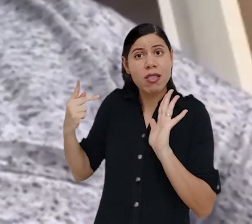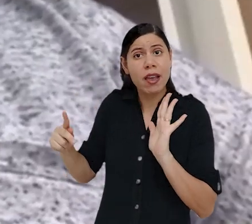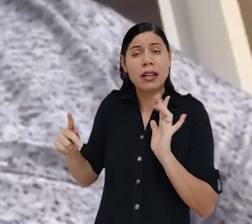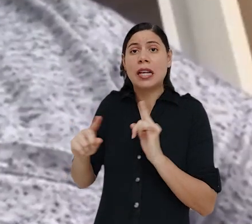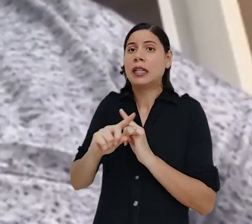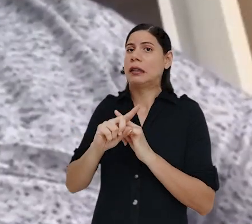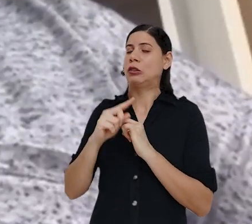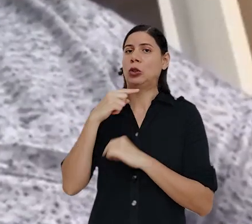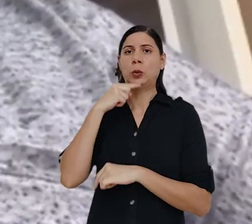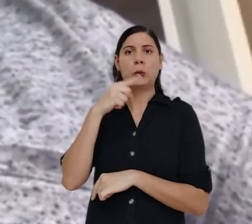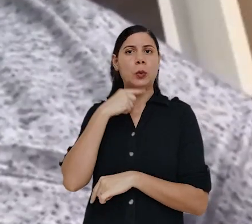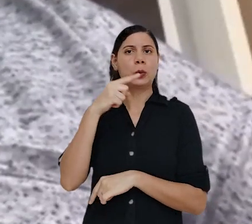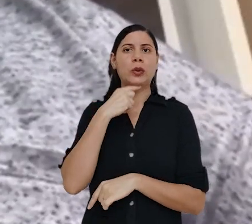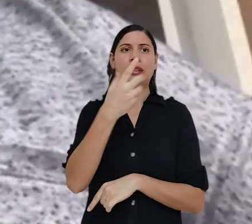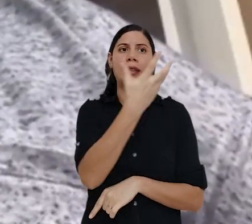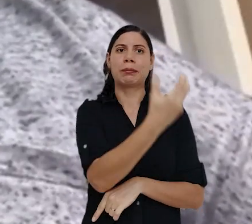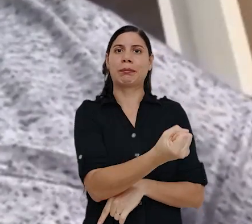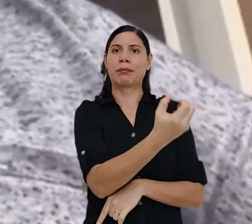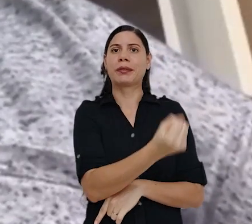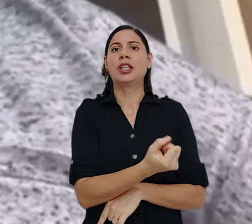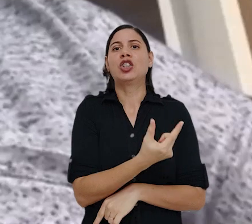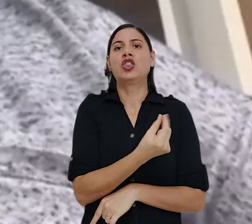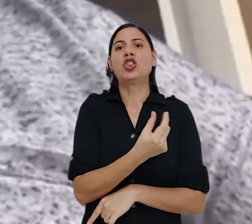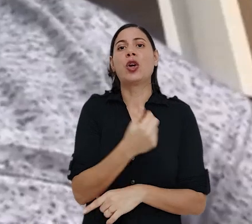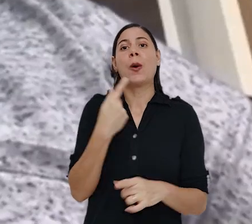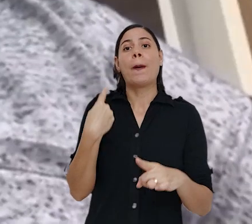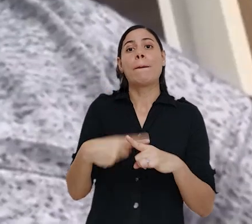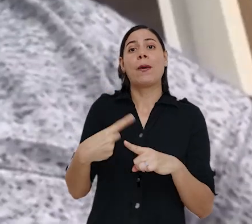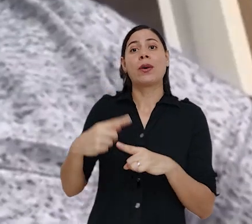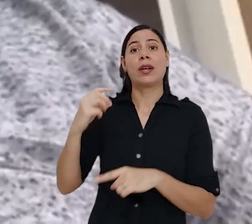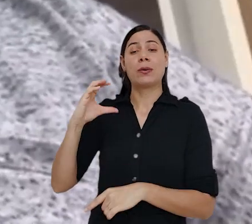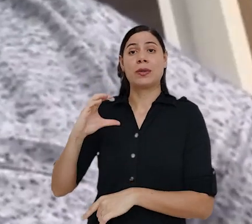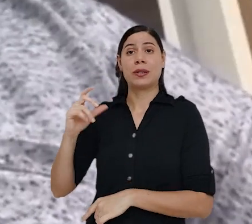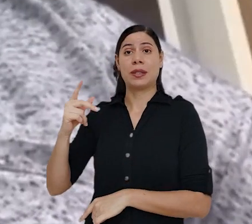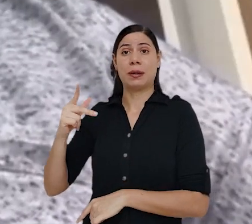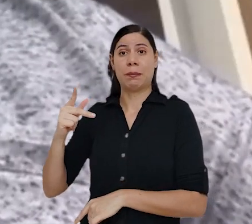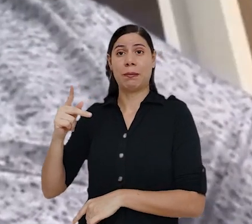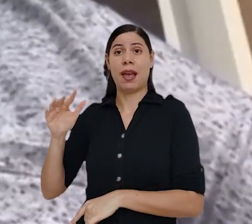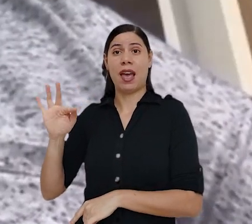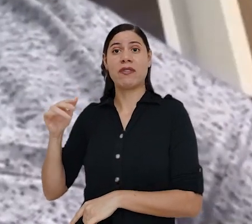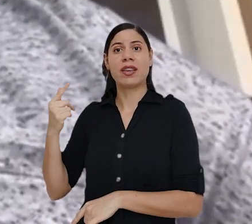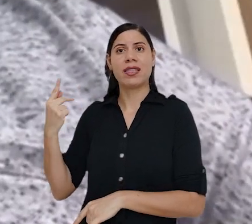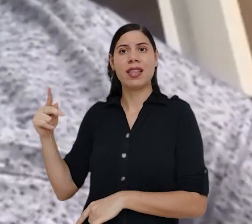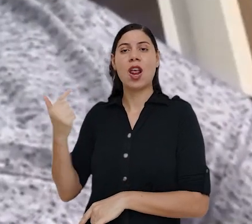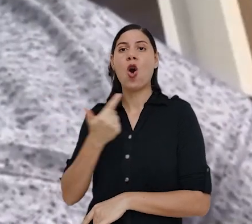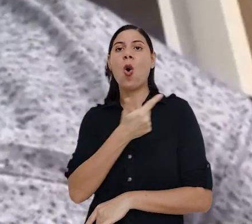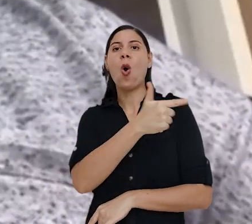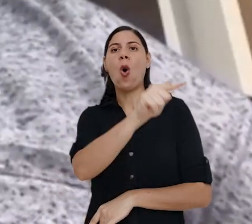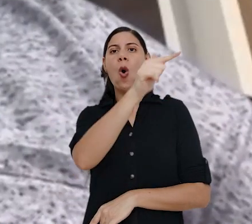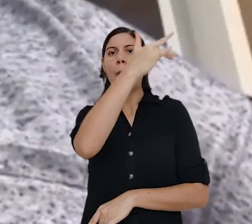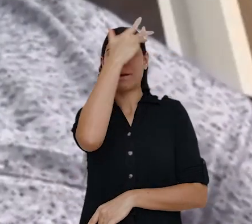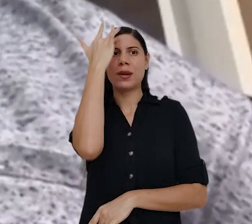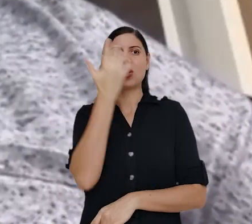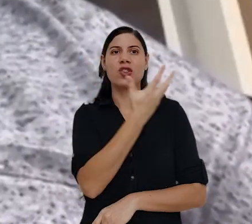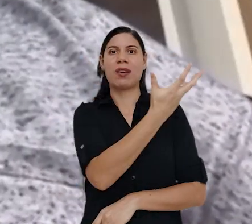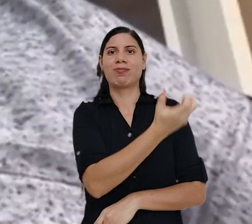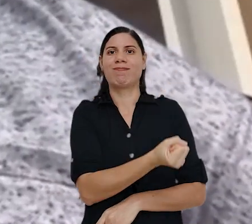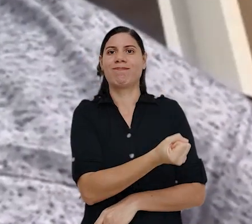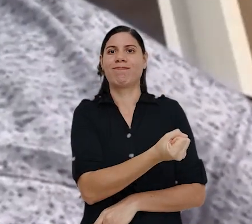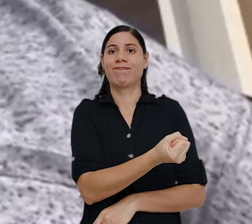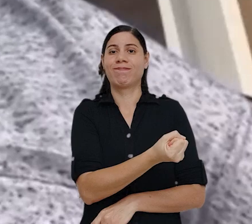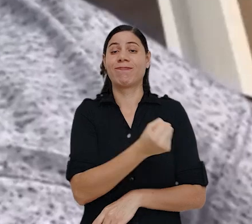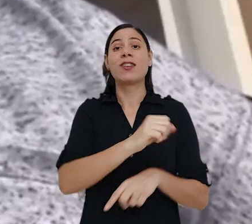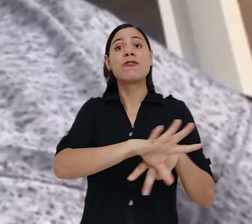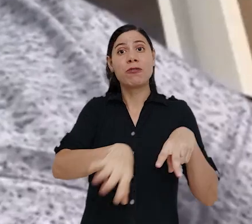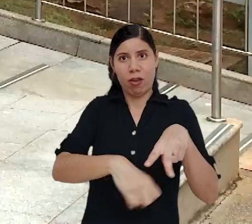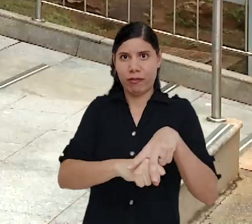ter acesso a esses valores porque o CPF dele, outra pessoa já havia se beneficiado desse recebimento. Foi uma